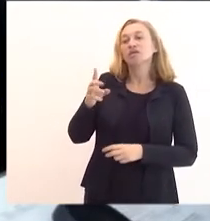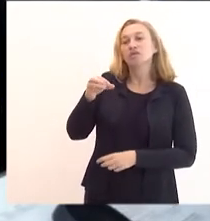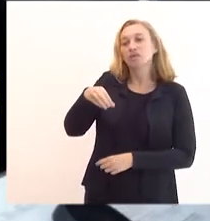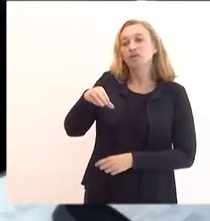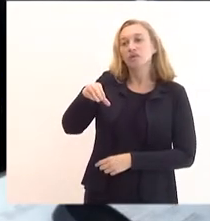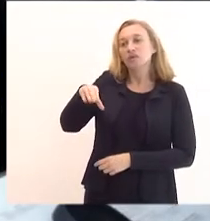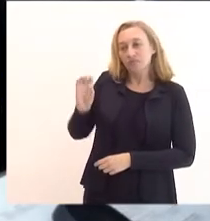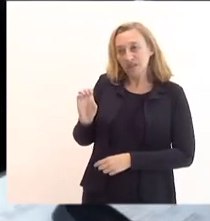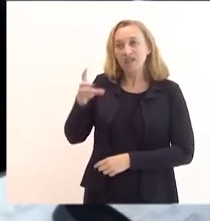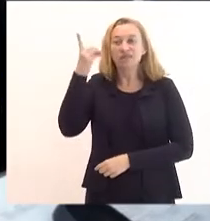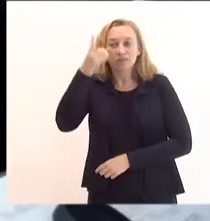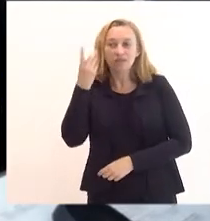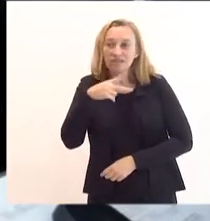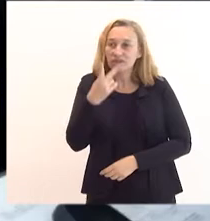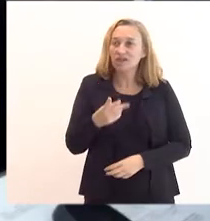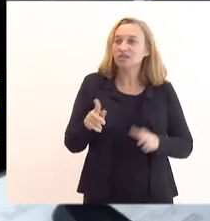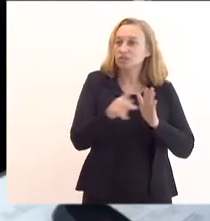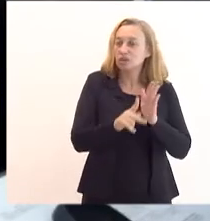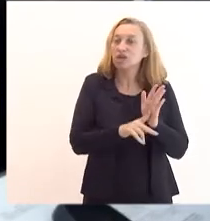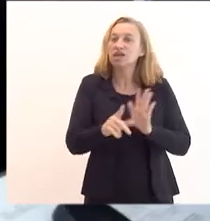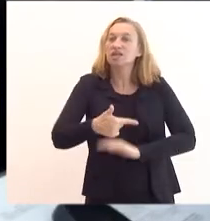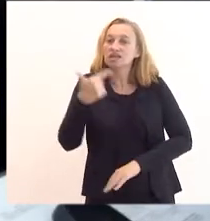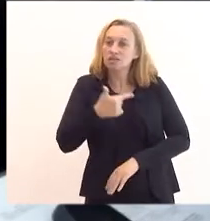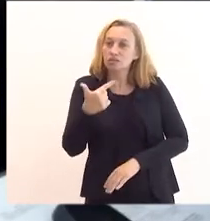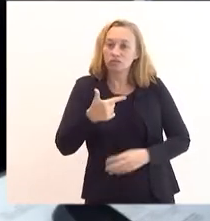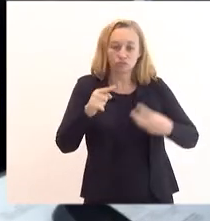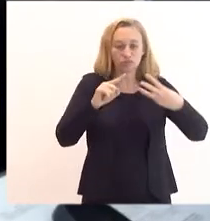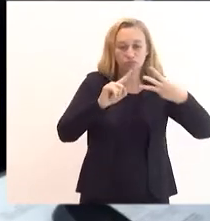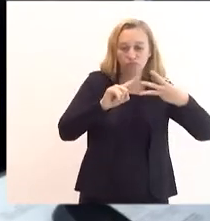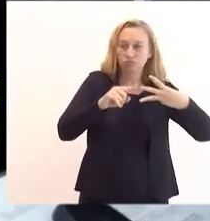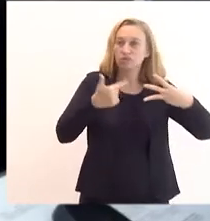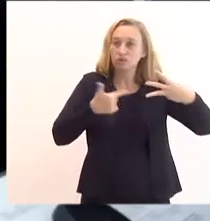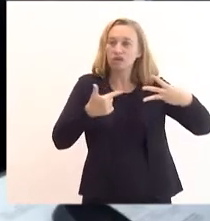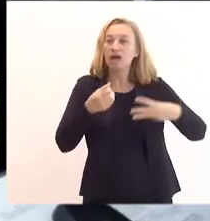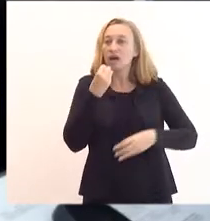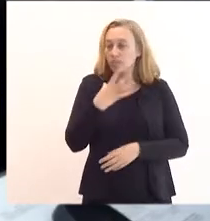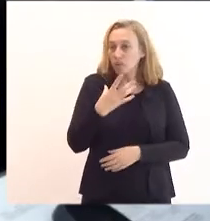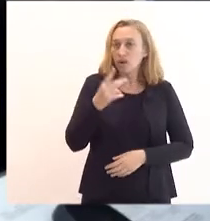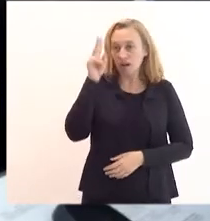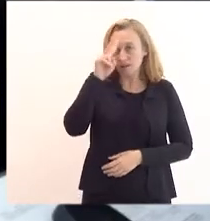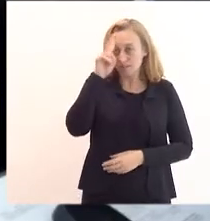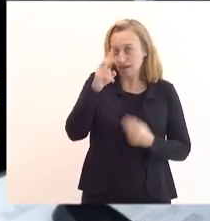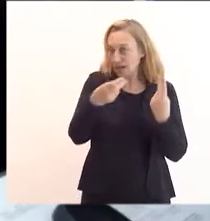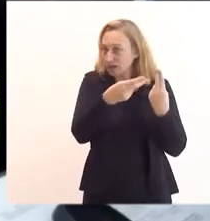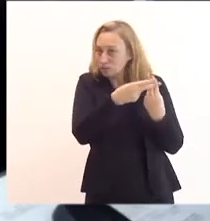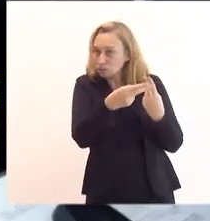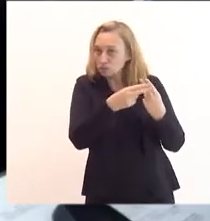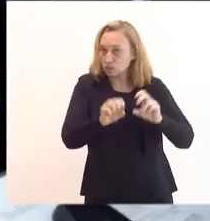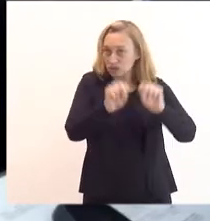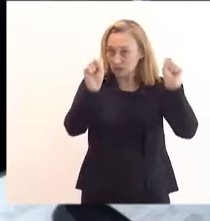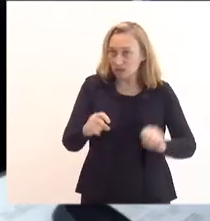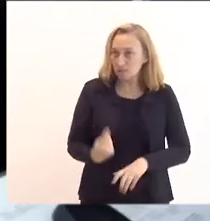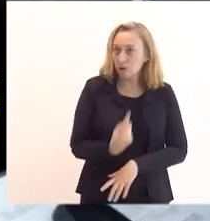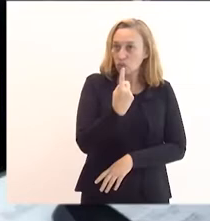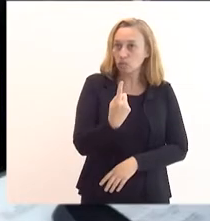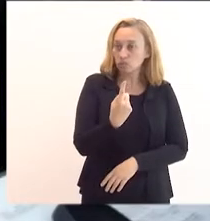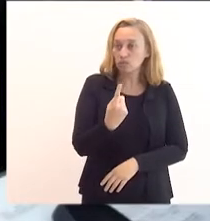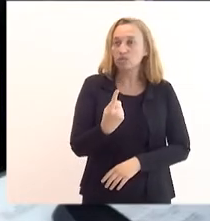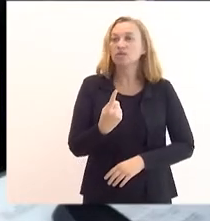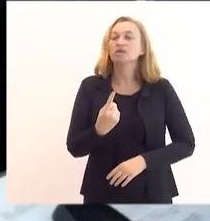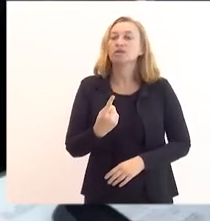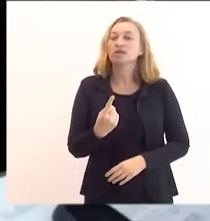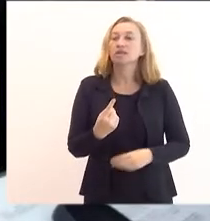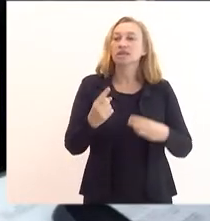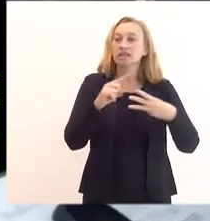coisa. Segunda coisa, é bom lembrar que o Sistema Único de Saúde, o SUS, é um sistema tripartite.